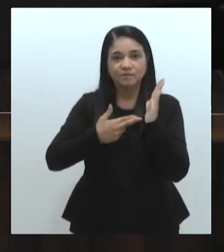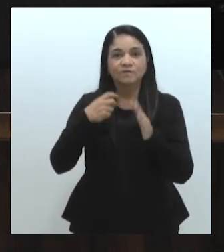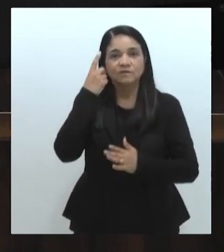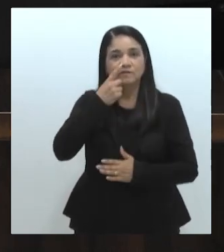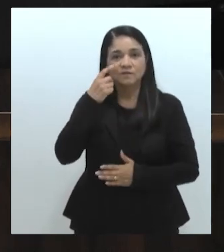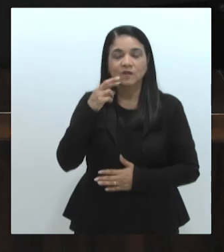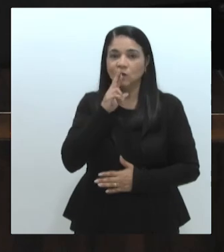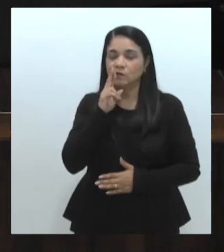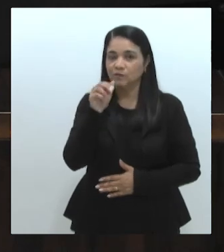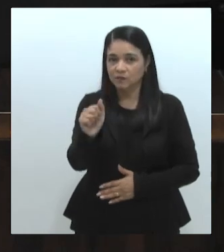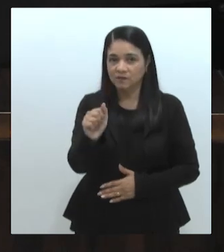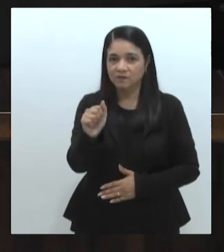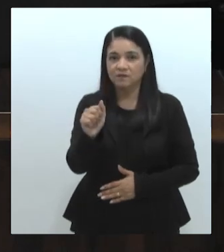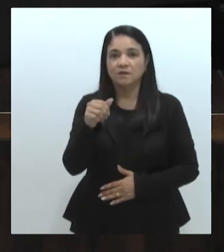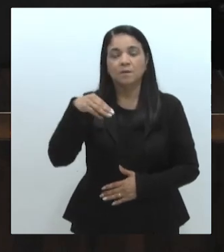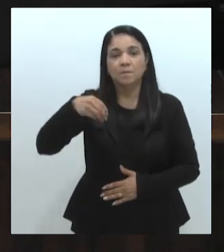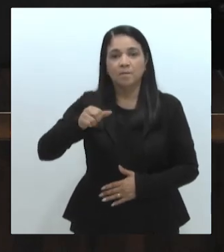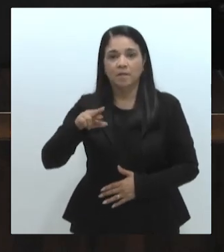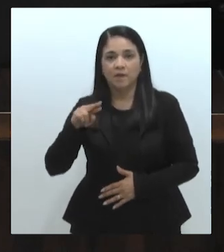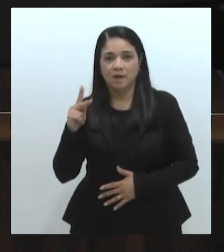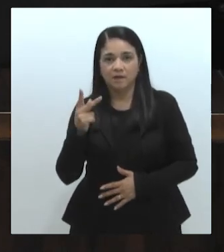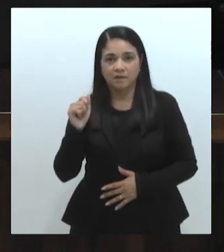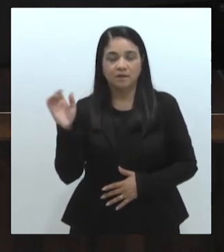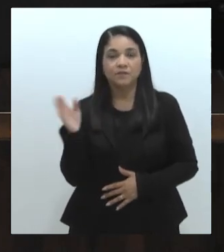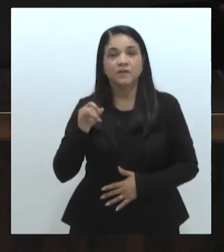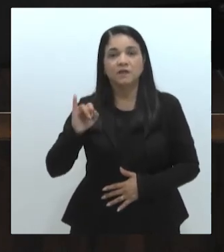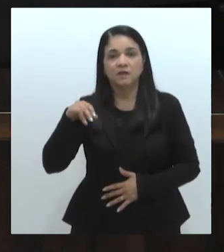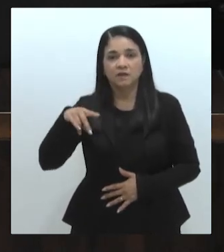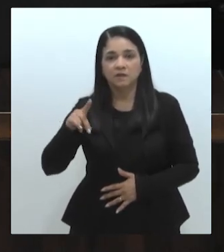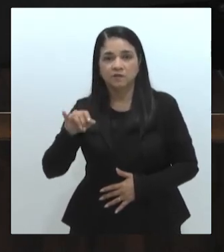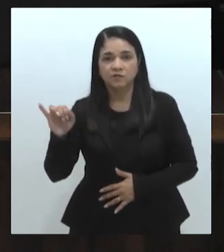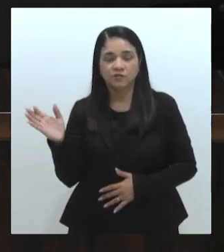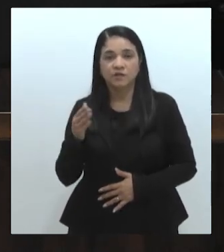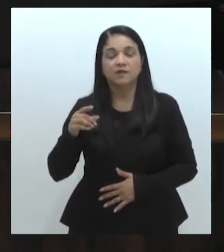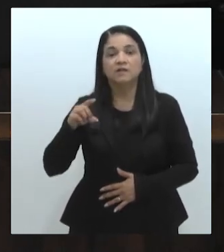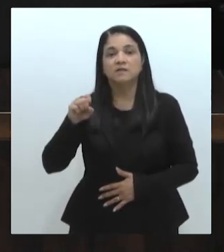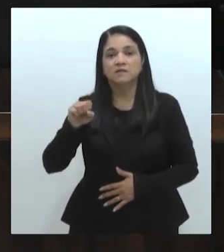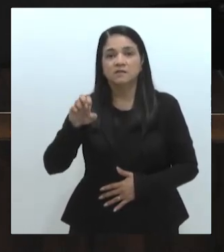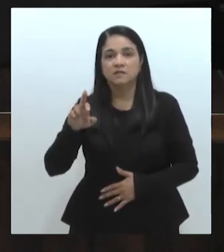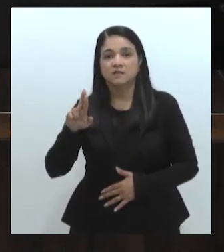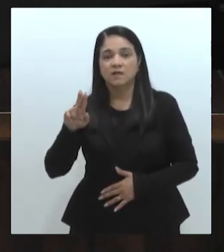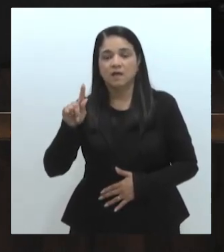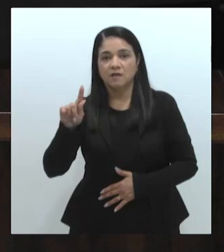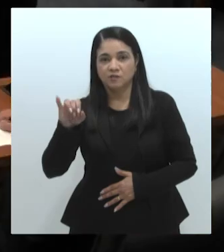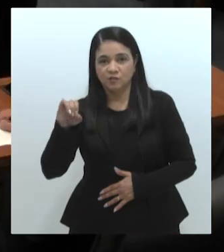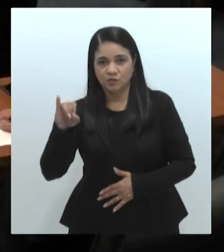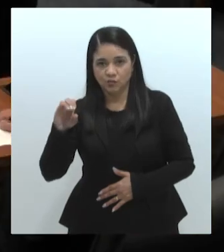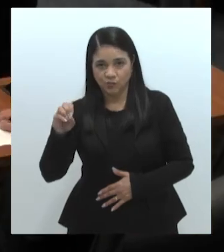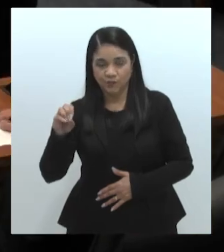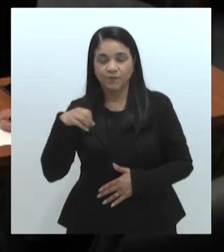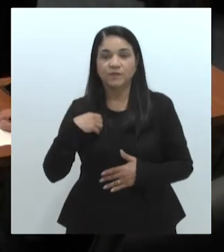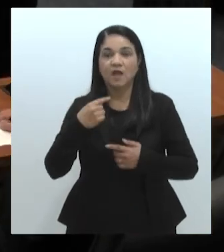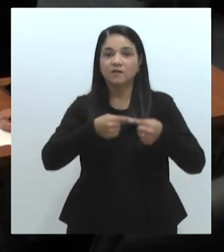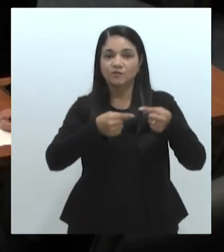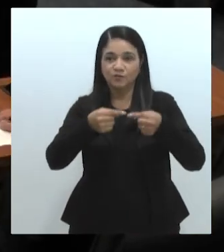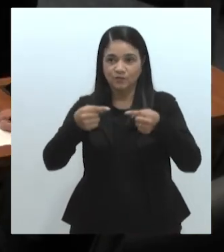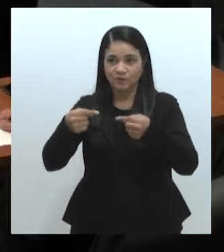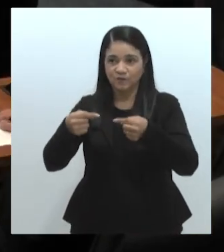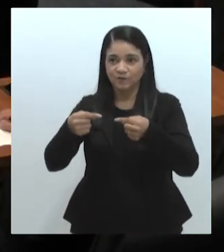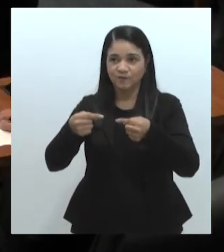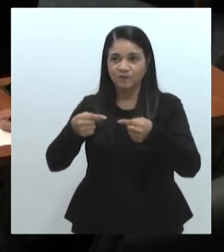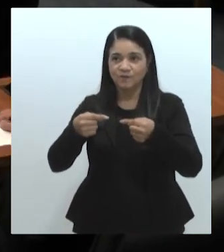deputados Rodrigo Amorim, Marta Rocha, Índia Armelau e doutor Serginho. Em discussão. Presidente,